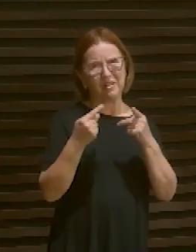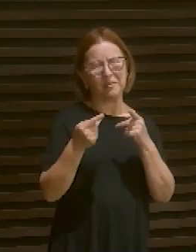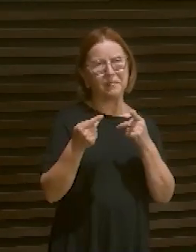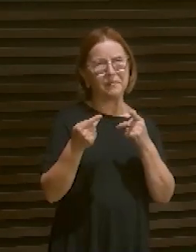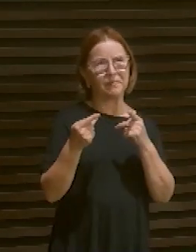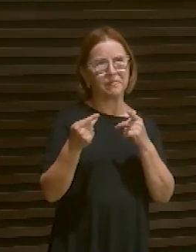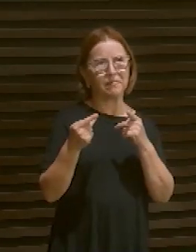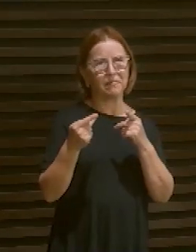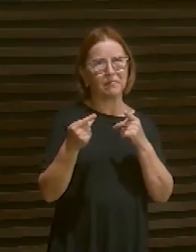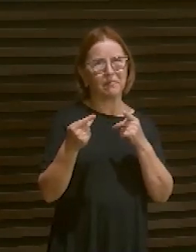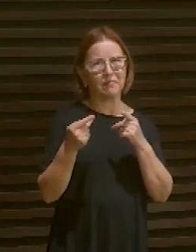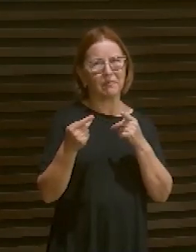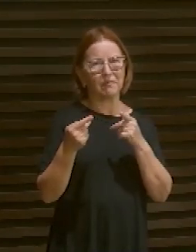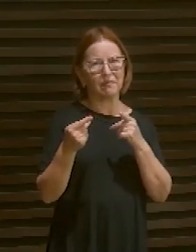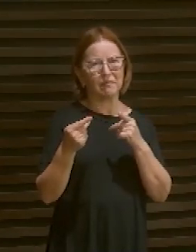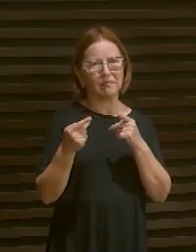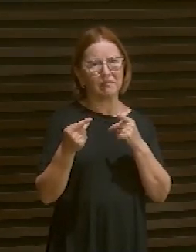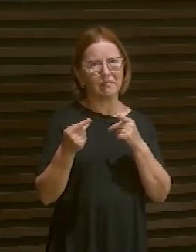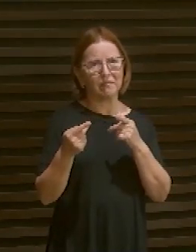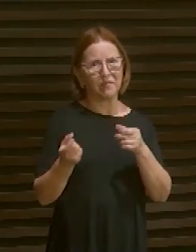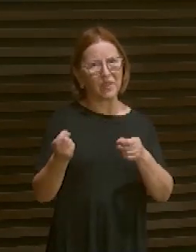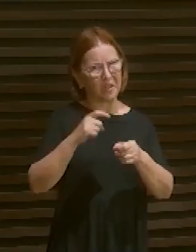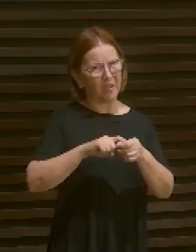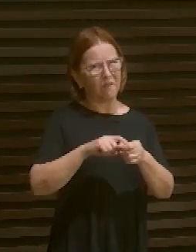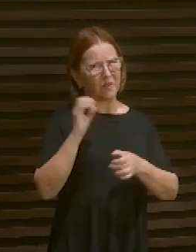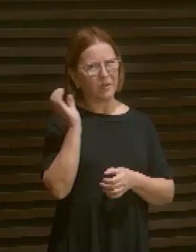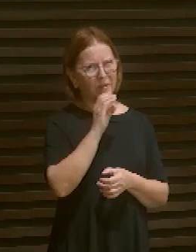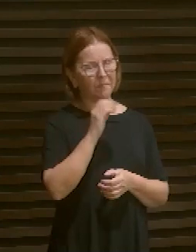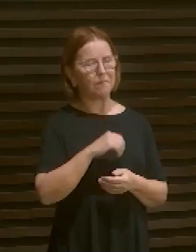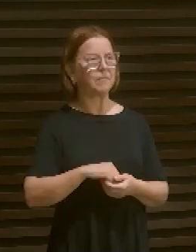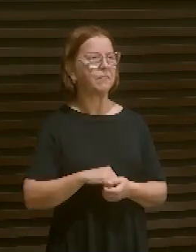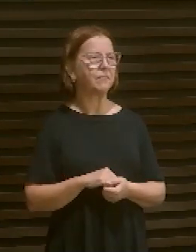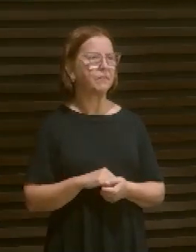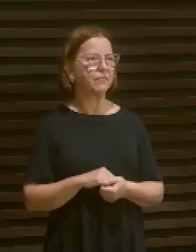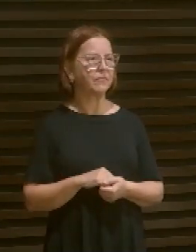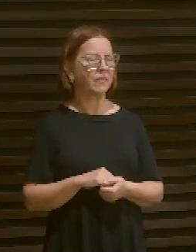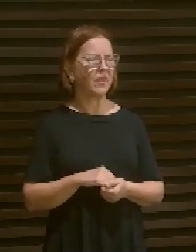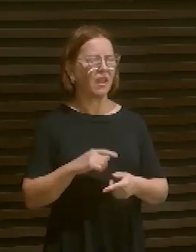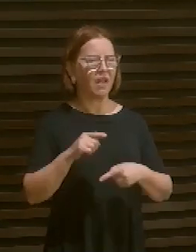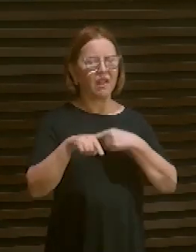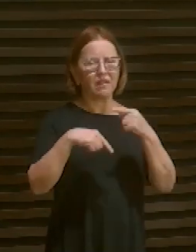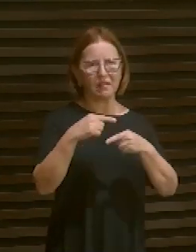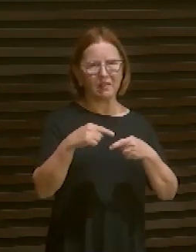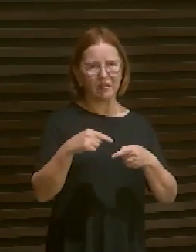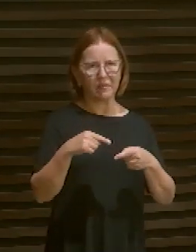eu volto no instante. Algum tempo